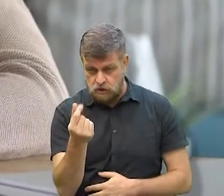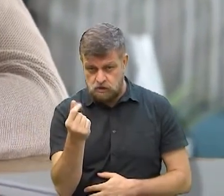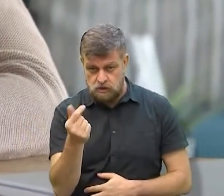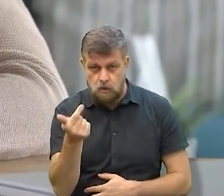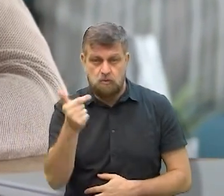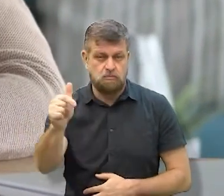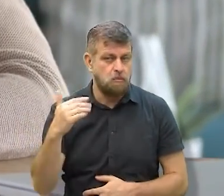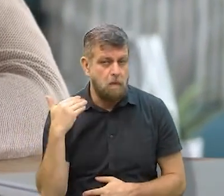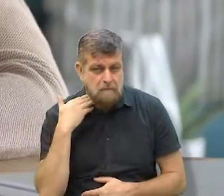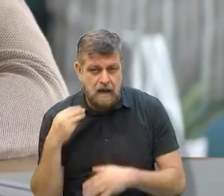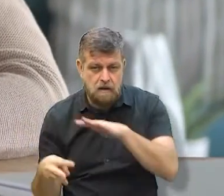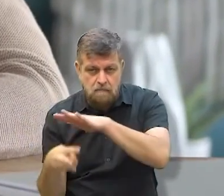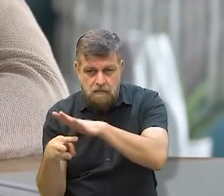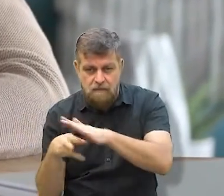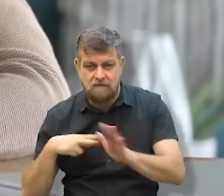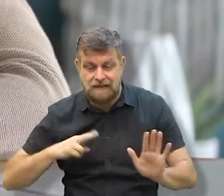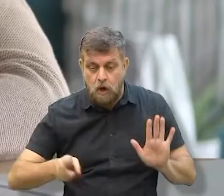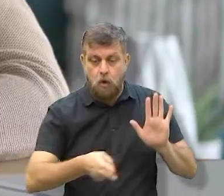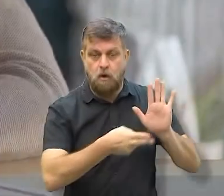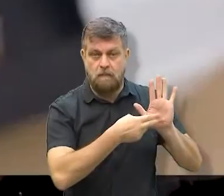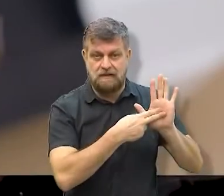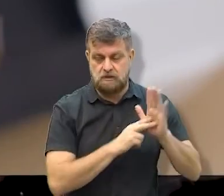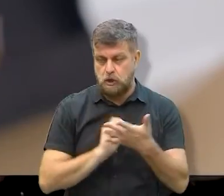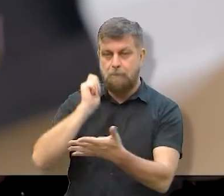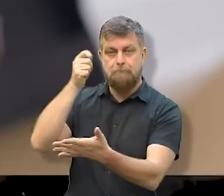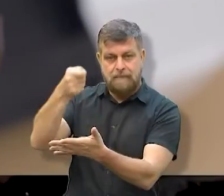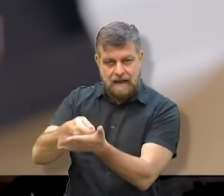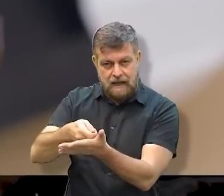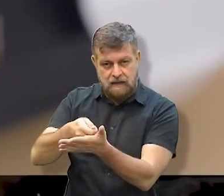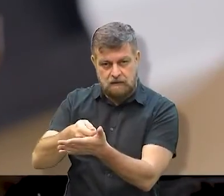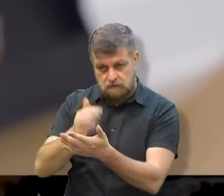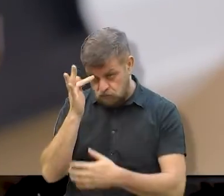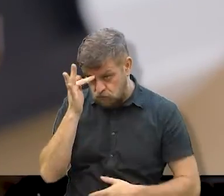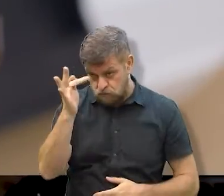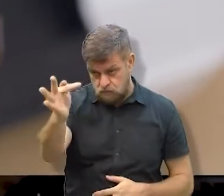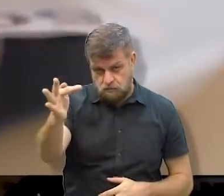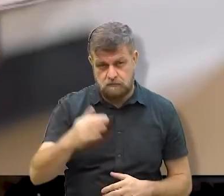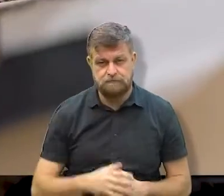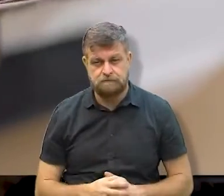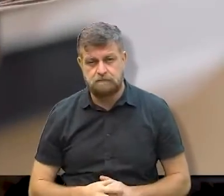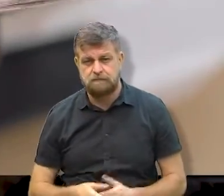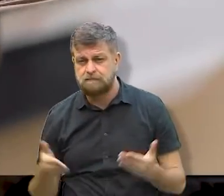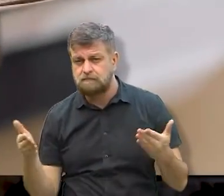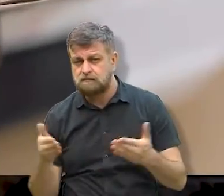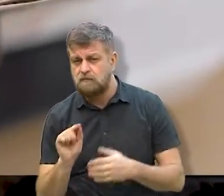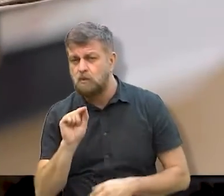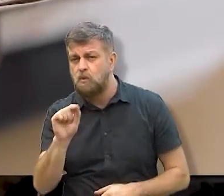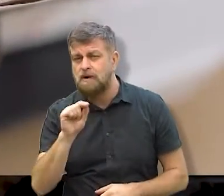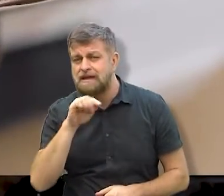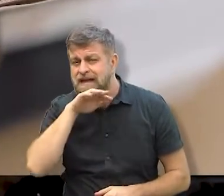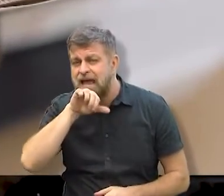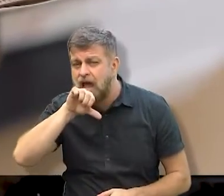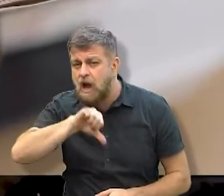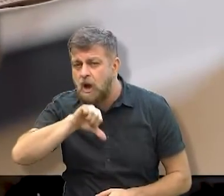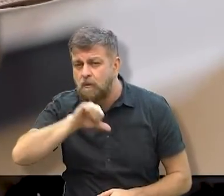dinheiro emprestado de terceiro e assumindo o compromisso de pagar essa obrigação no futuro. Agora, o que